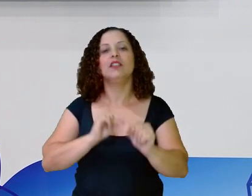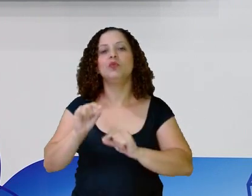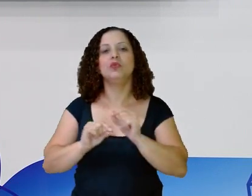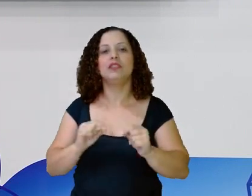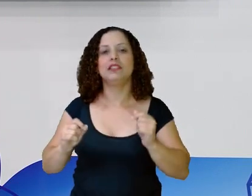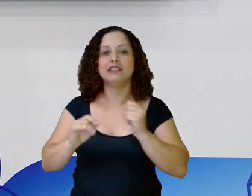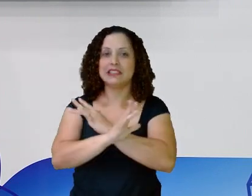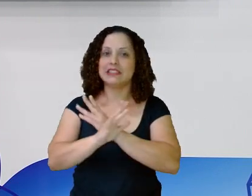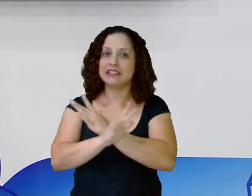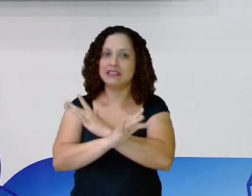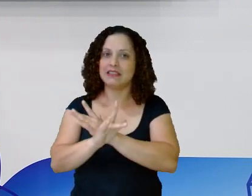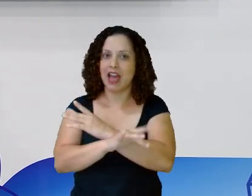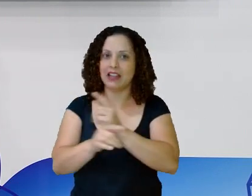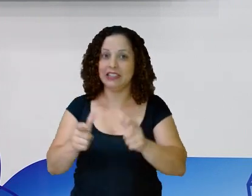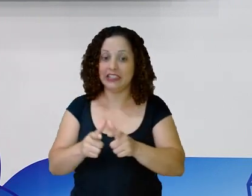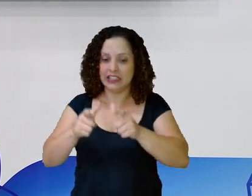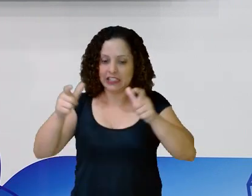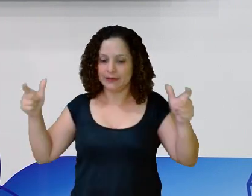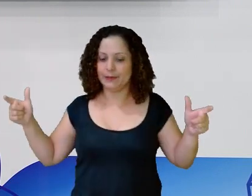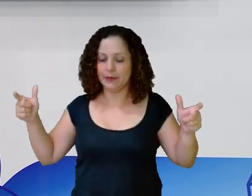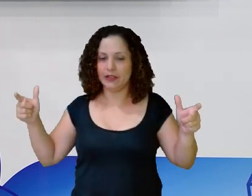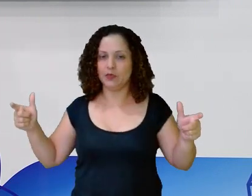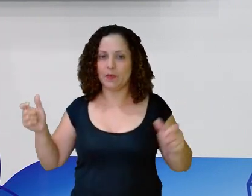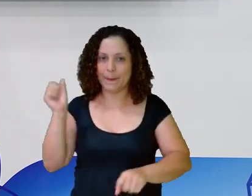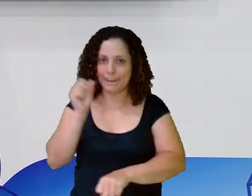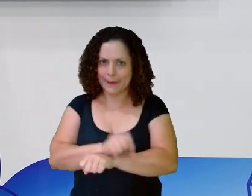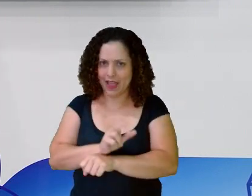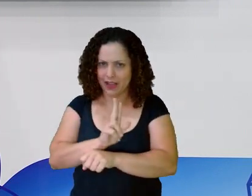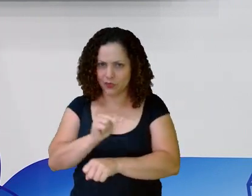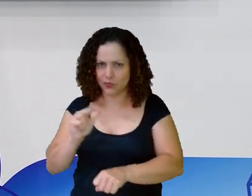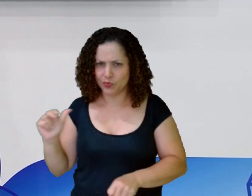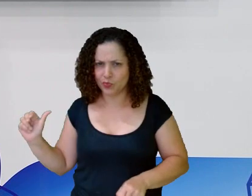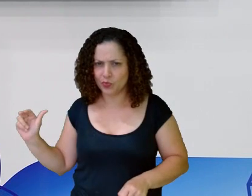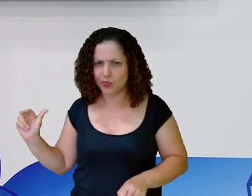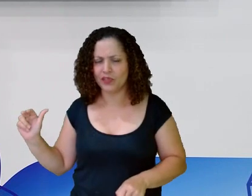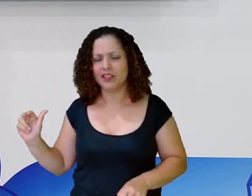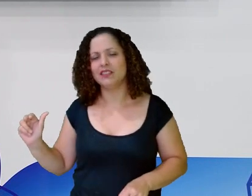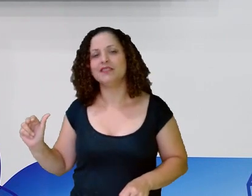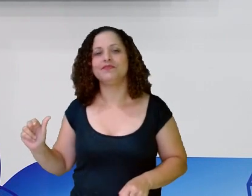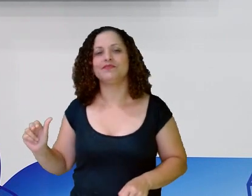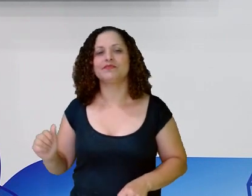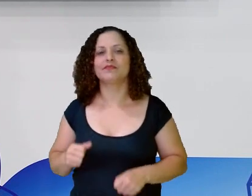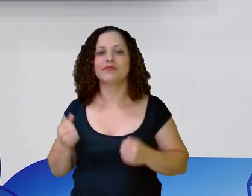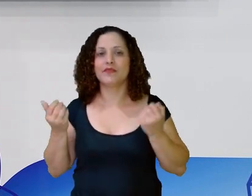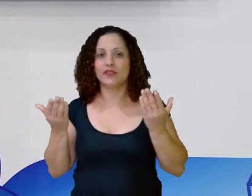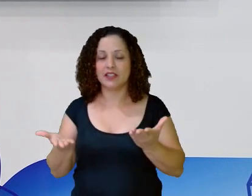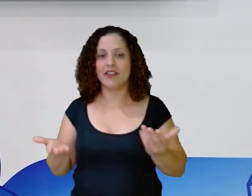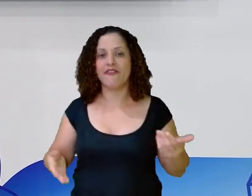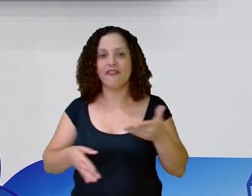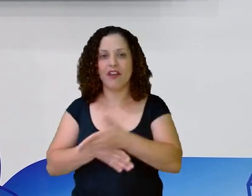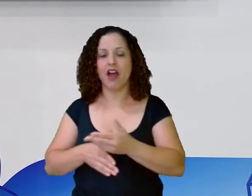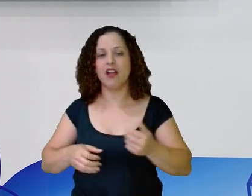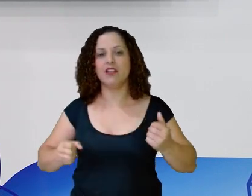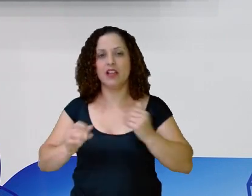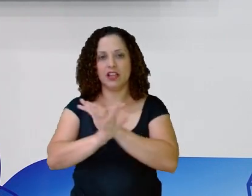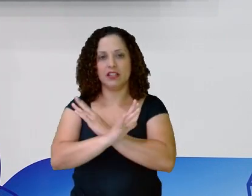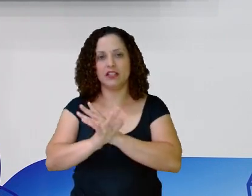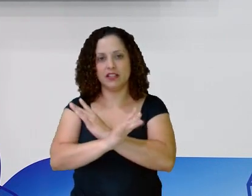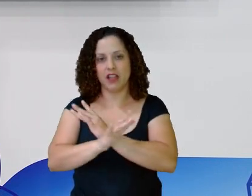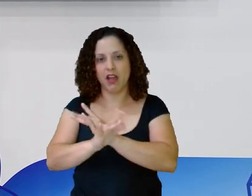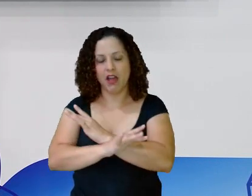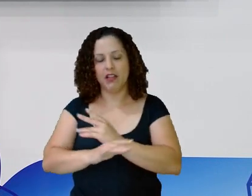da cidade. A cidade realmente ela não para um minuto sequer. Se você andar aqui no centro da cidade do